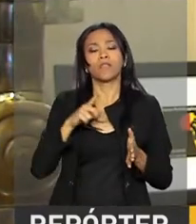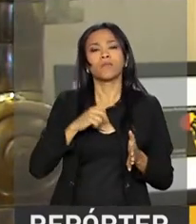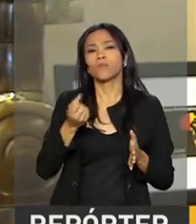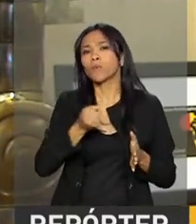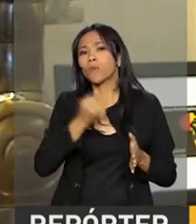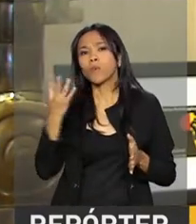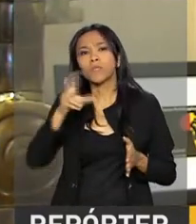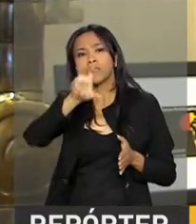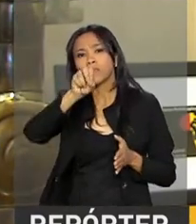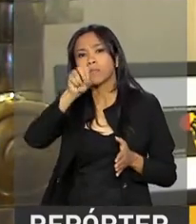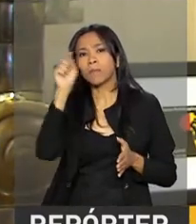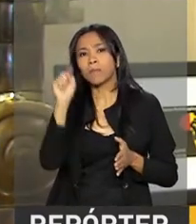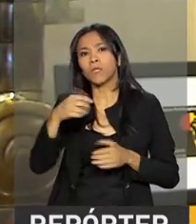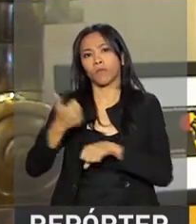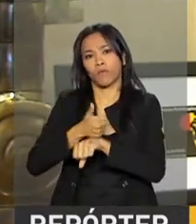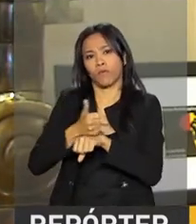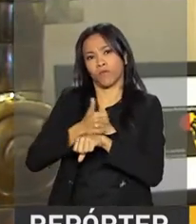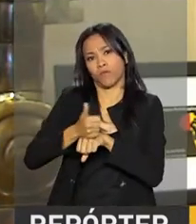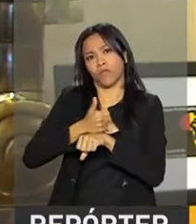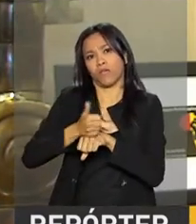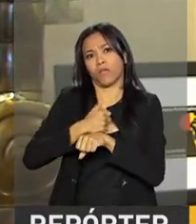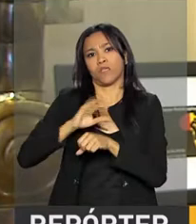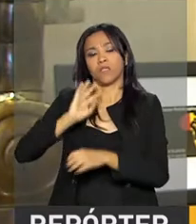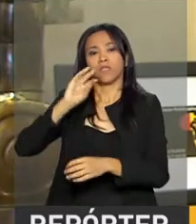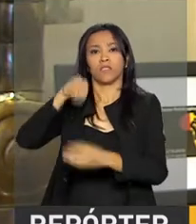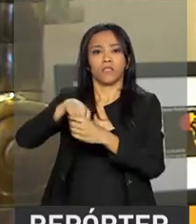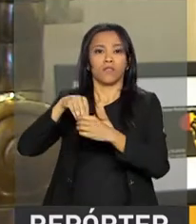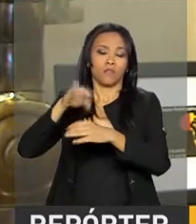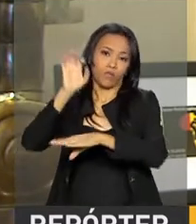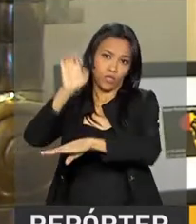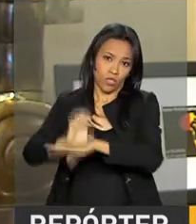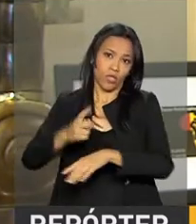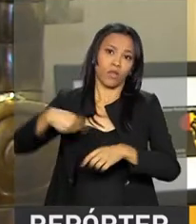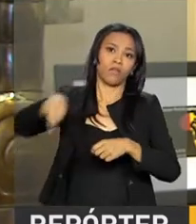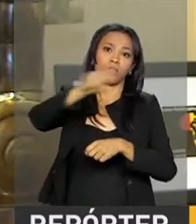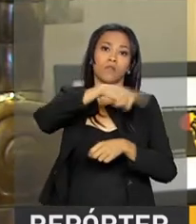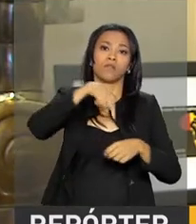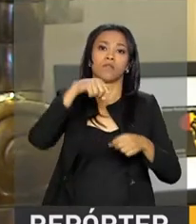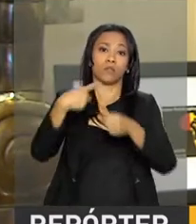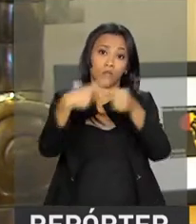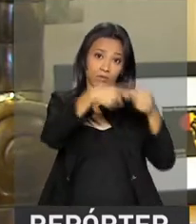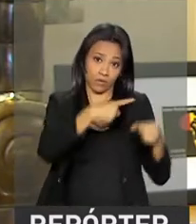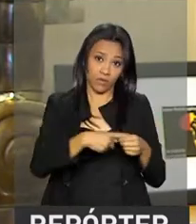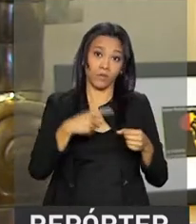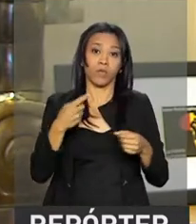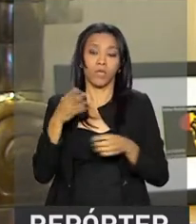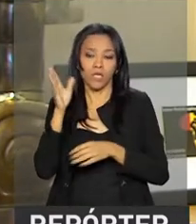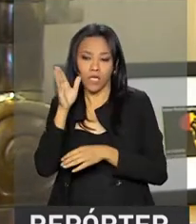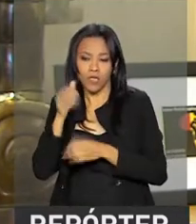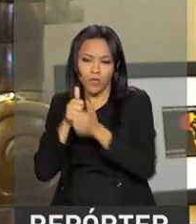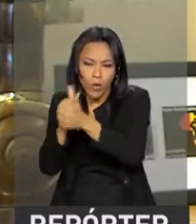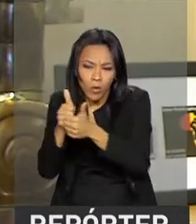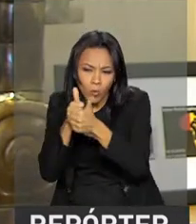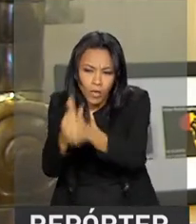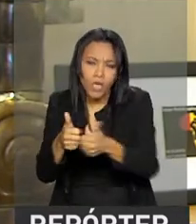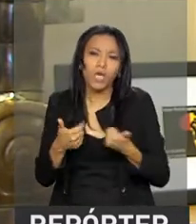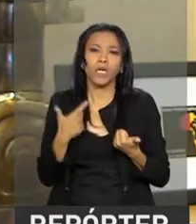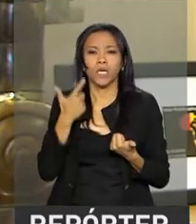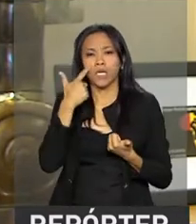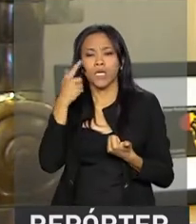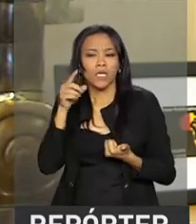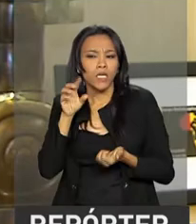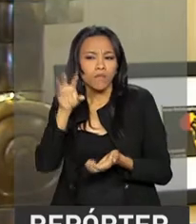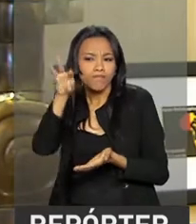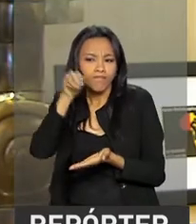profissionais da rede estadual e municipal que fazem esse acompanhamento no nível local do registro da